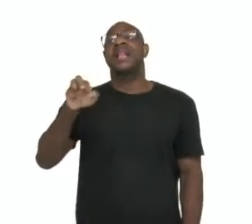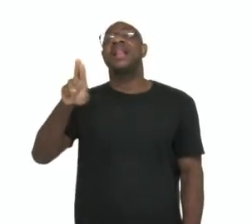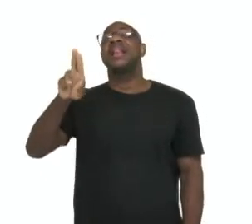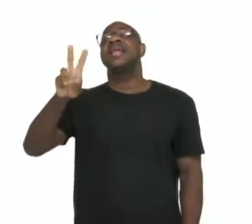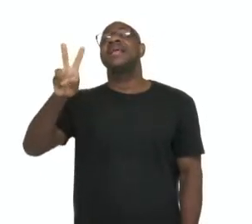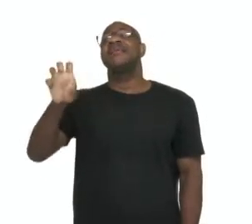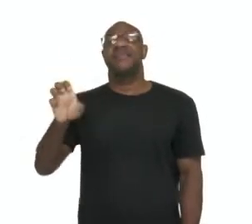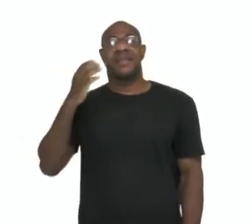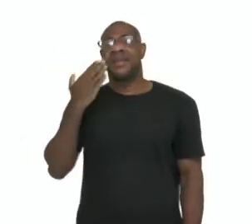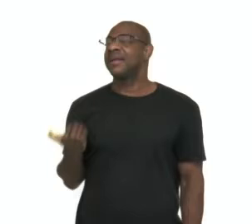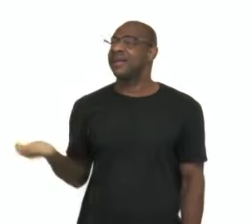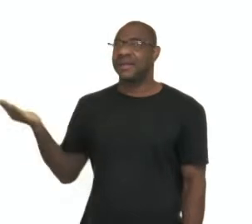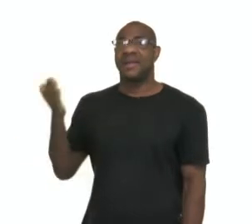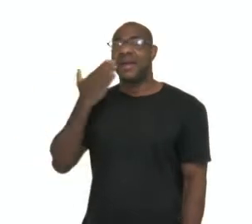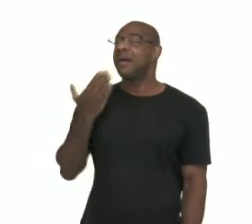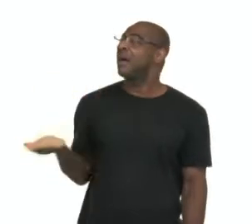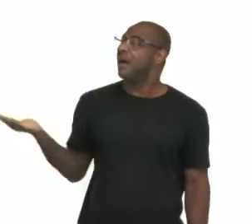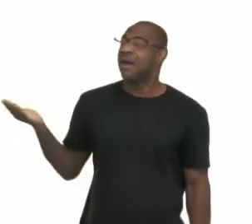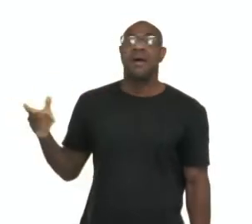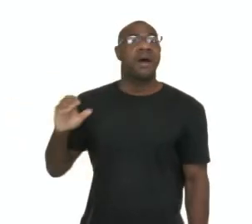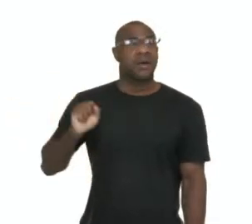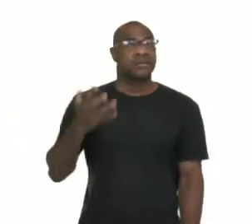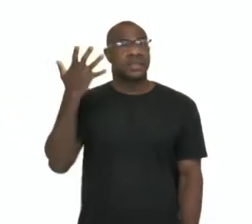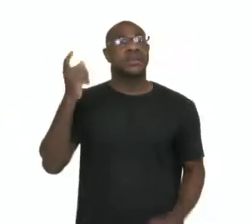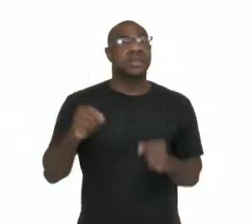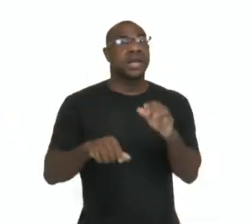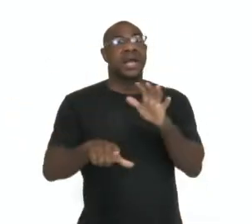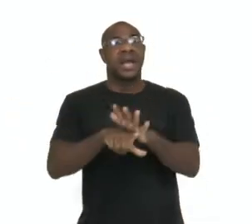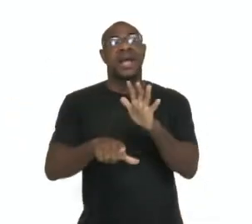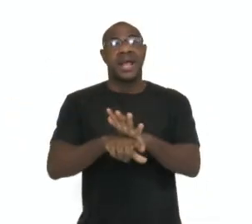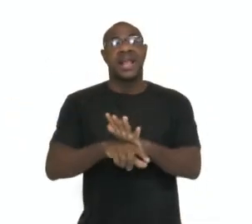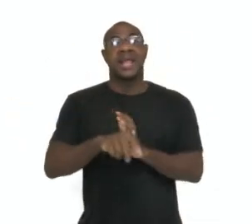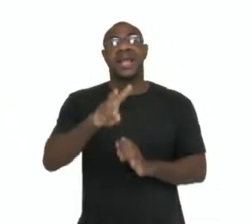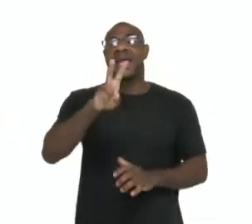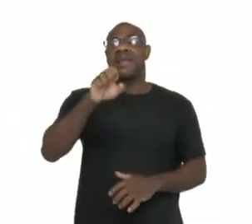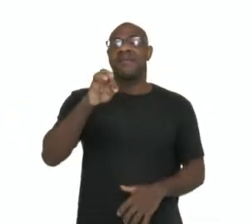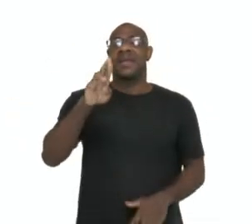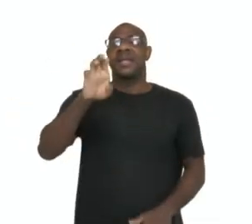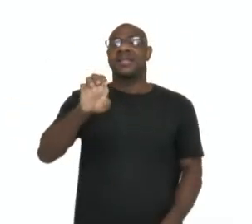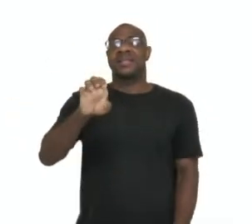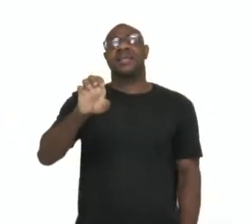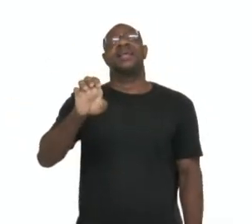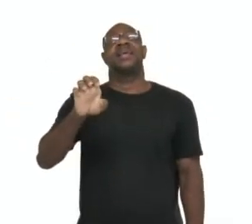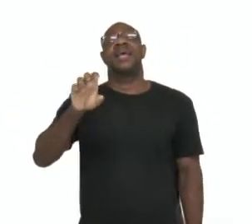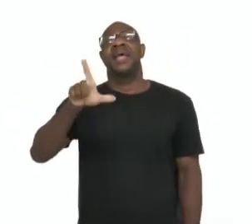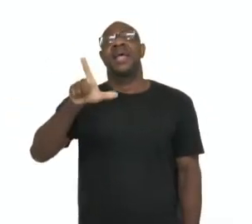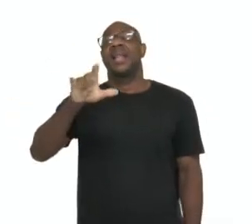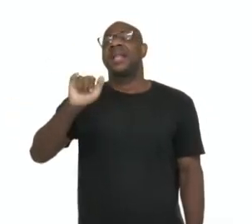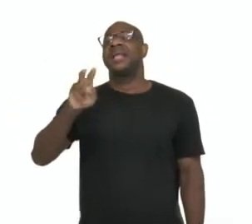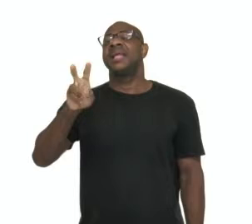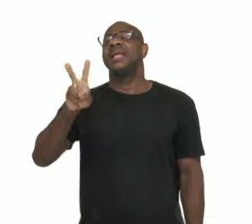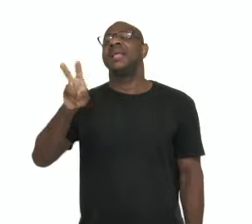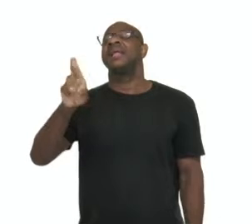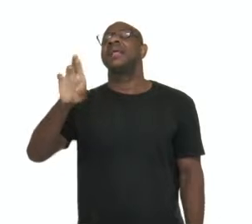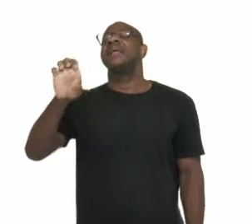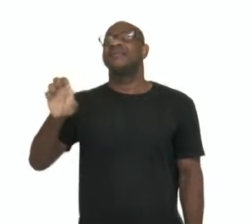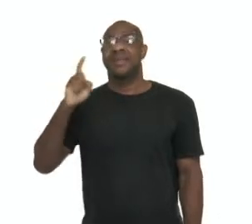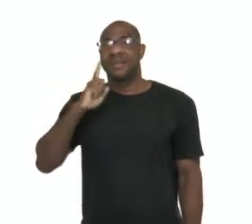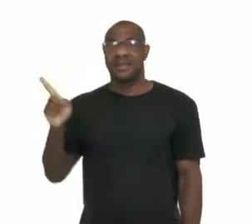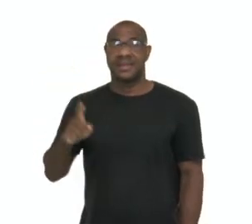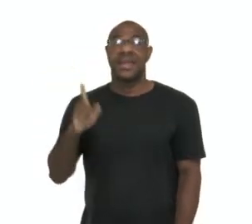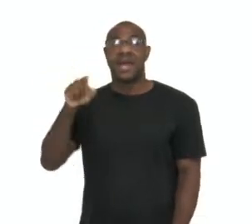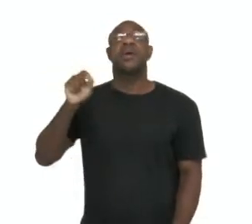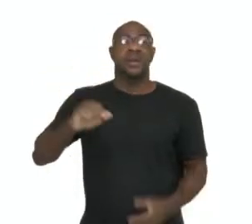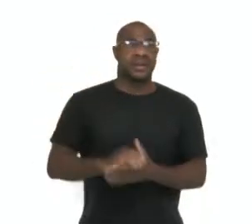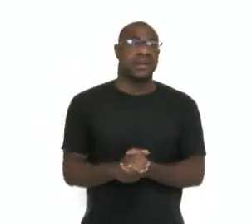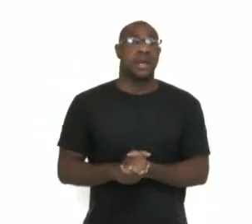28 de setembro. E olha só o que essa lei ela vai pretender. Ela pretendia o seguinte: declarava que os filhos